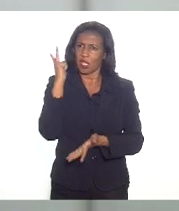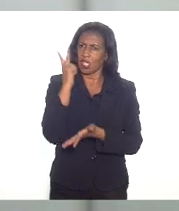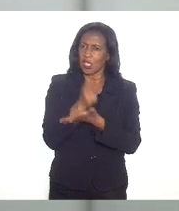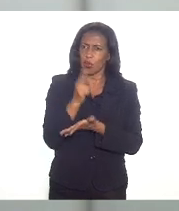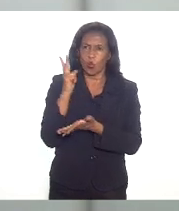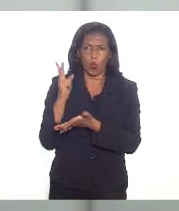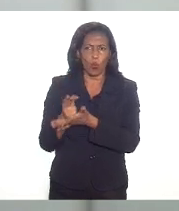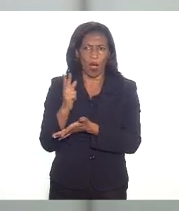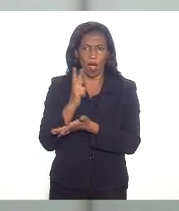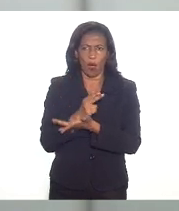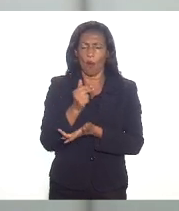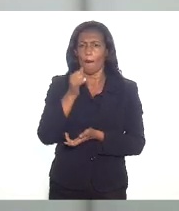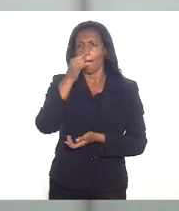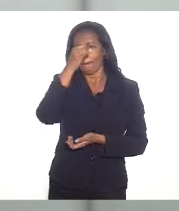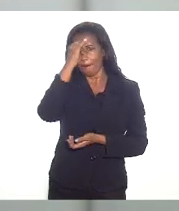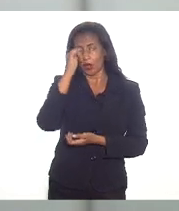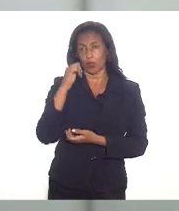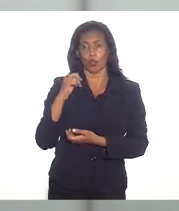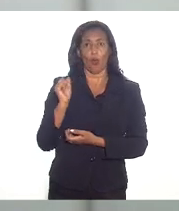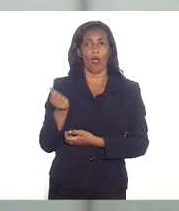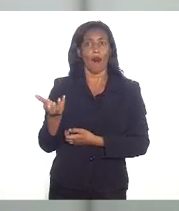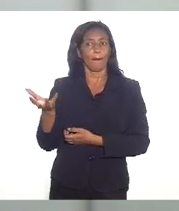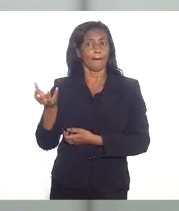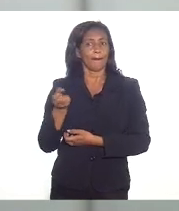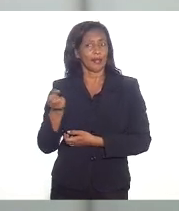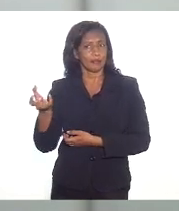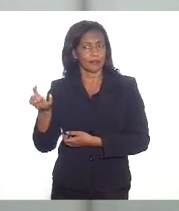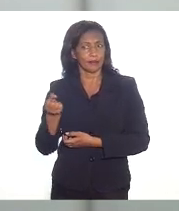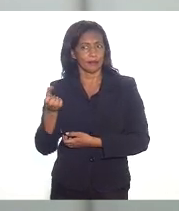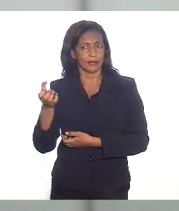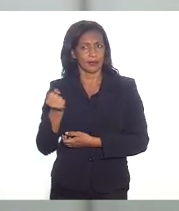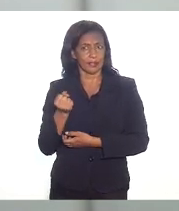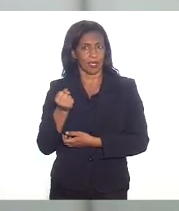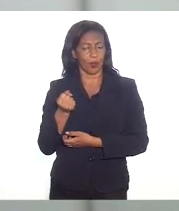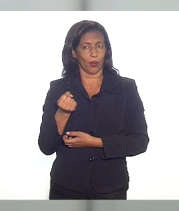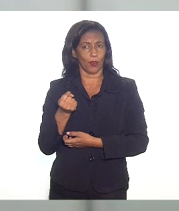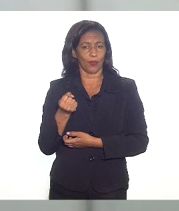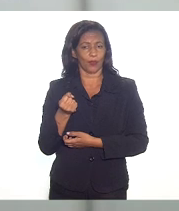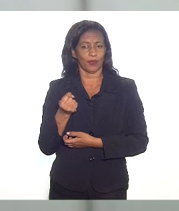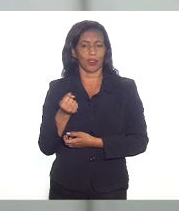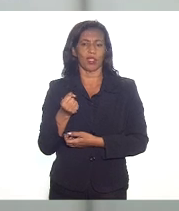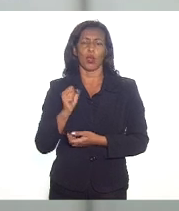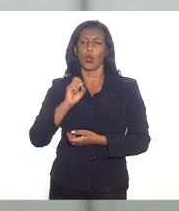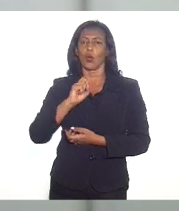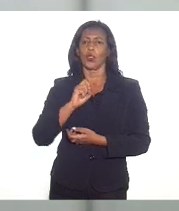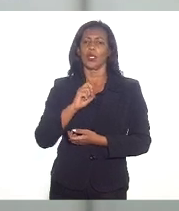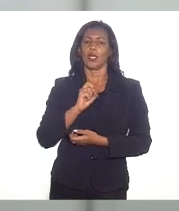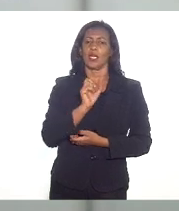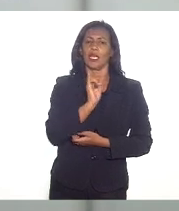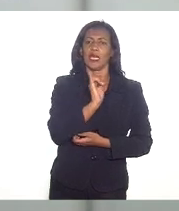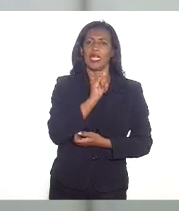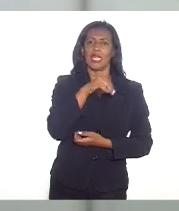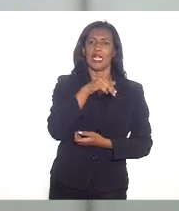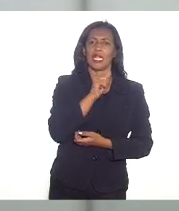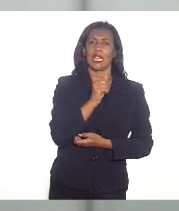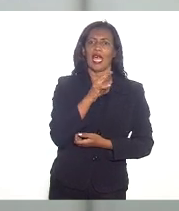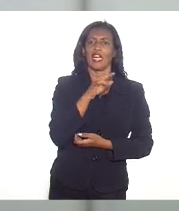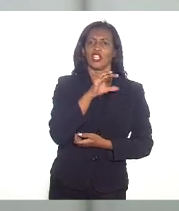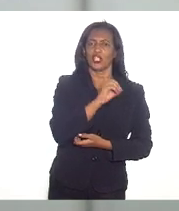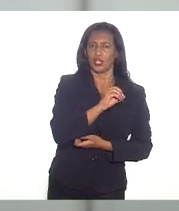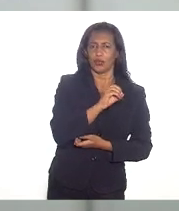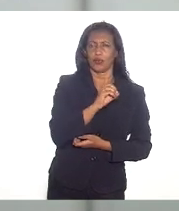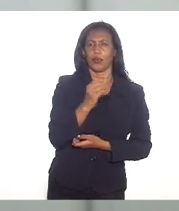e pensionistas. Perfeito. E mais um outro que somasse ativo, inativo e